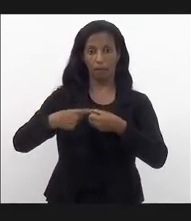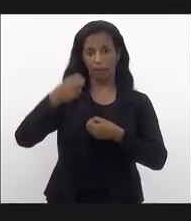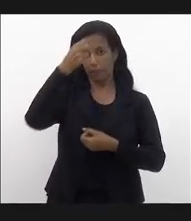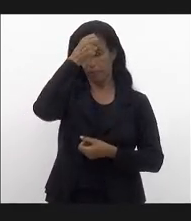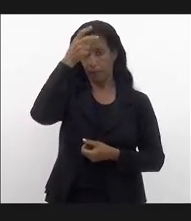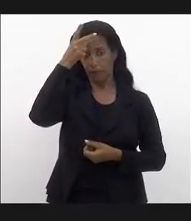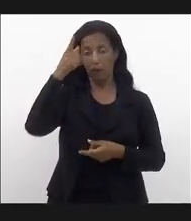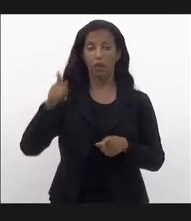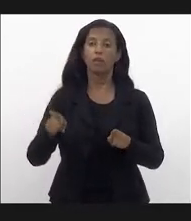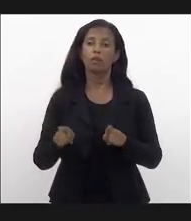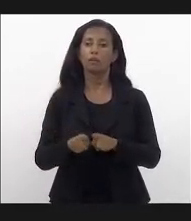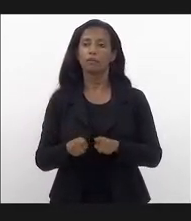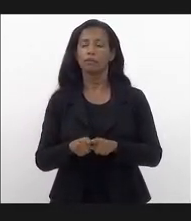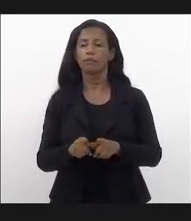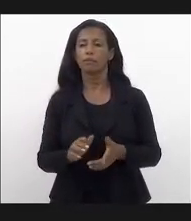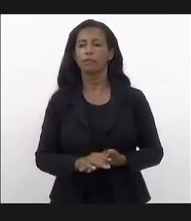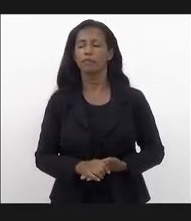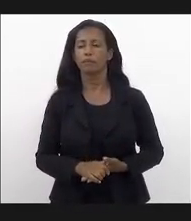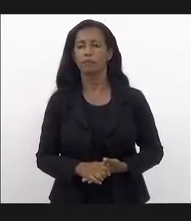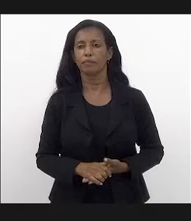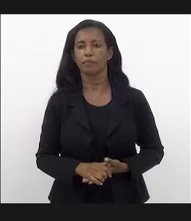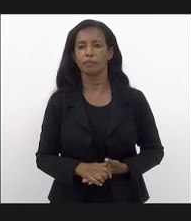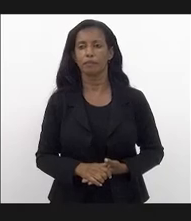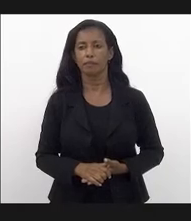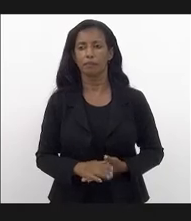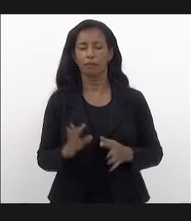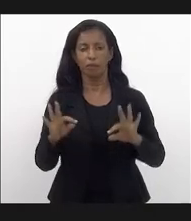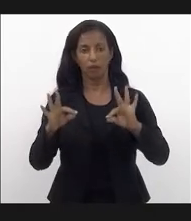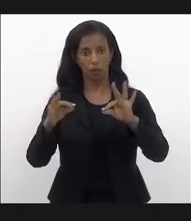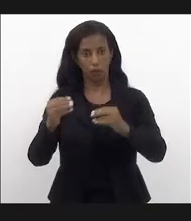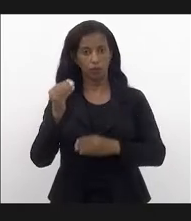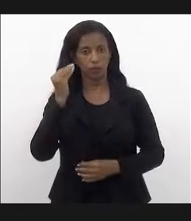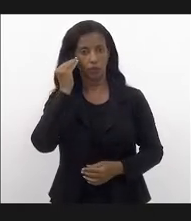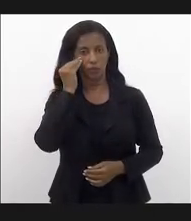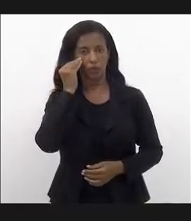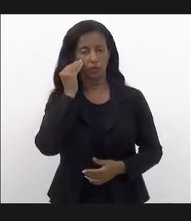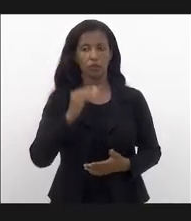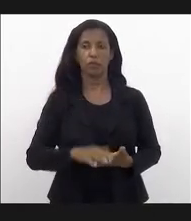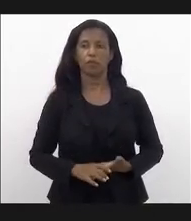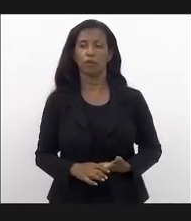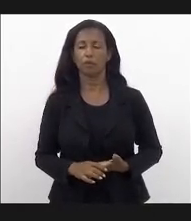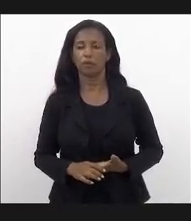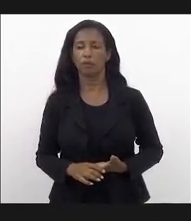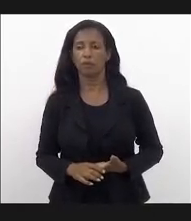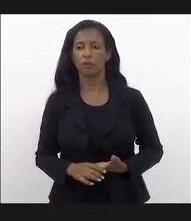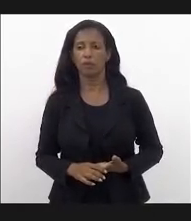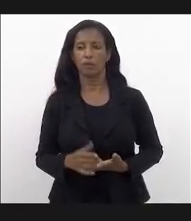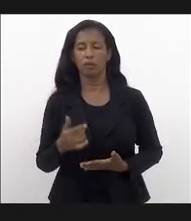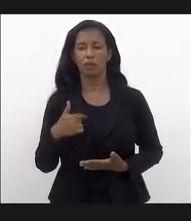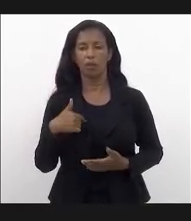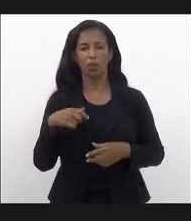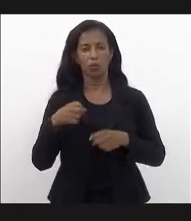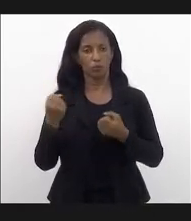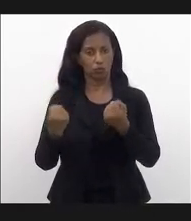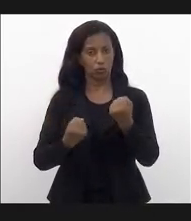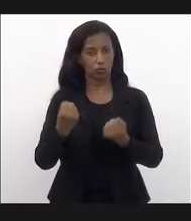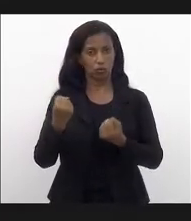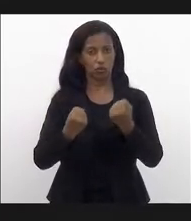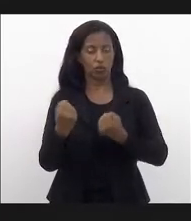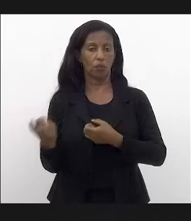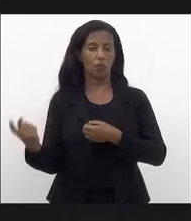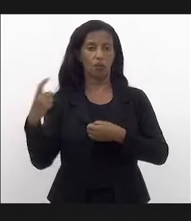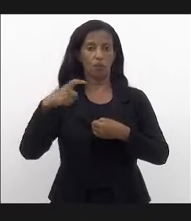e também deputada Tia Ju e a todos que nos assistem eu estou aqui em trânsito retornando